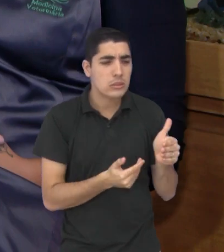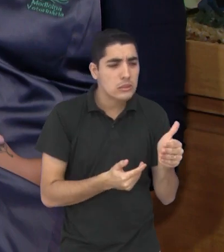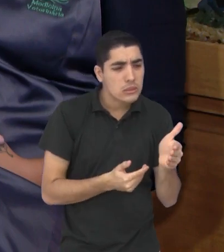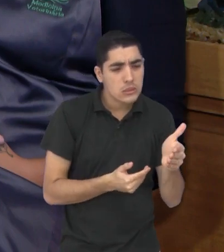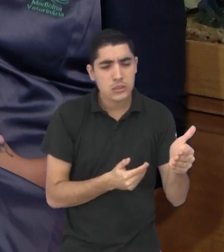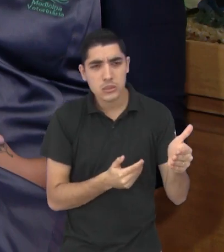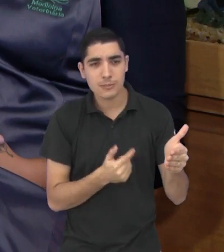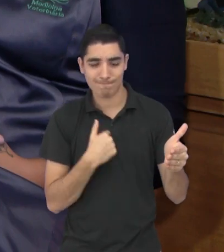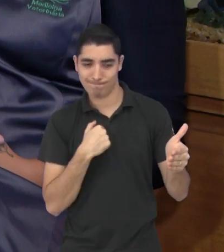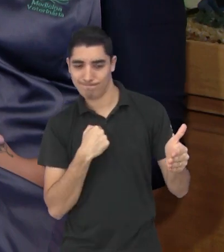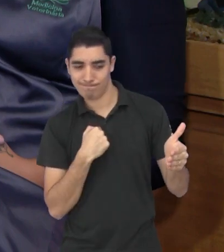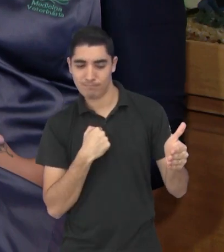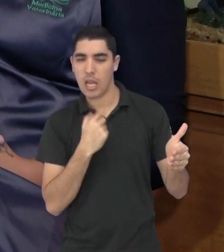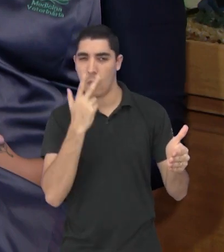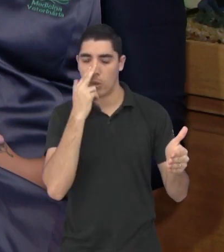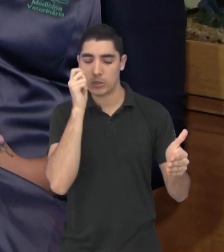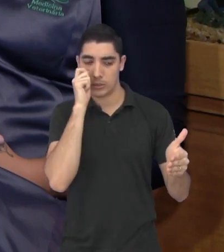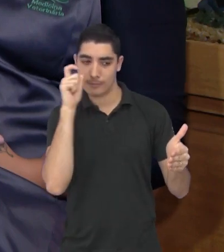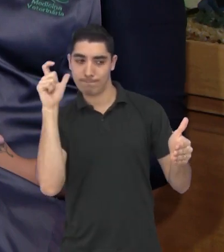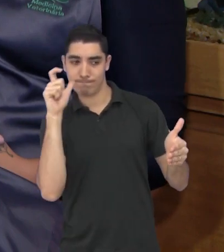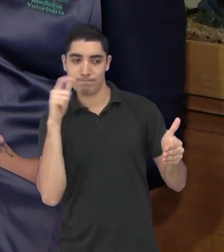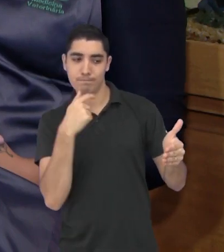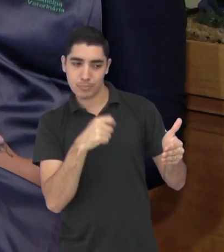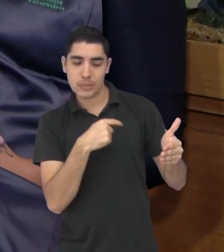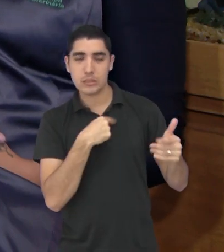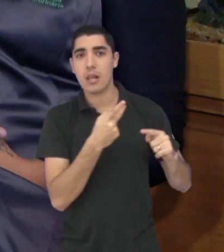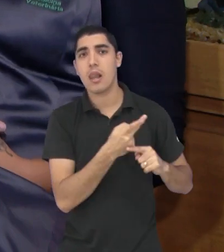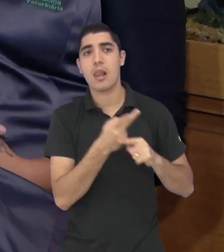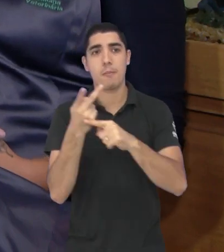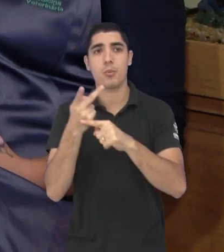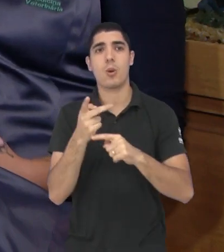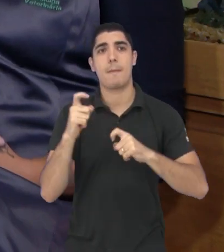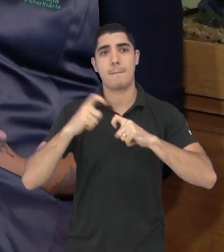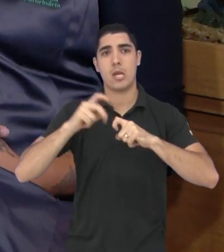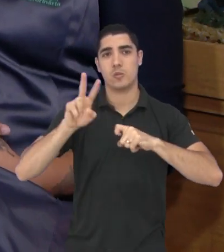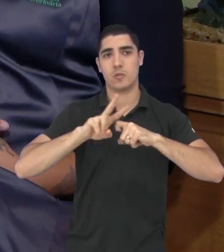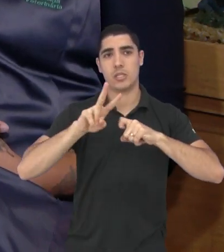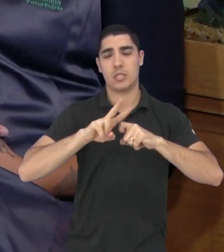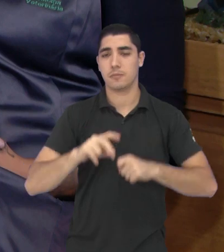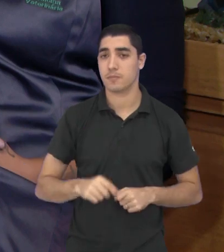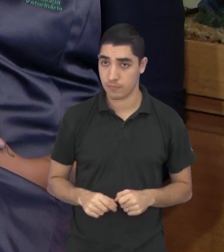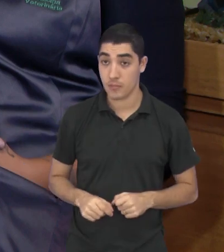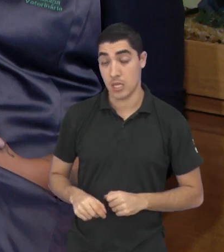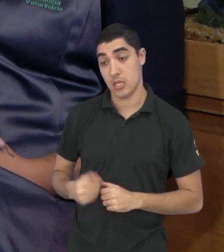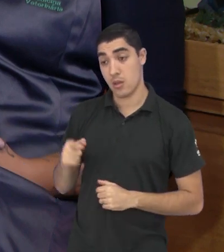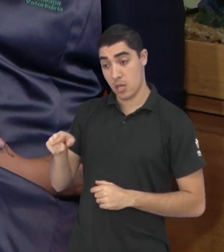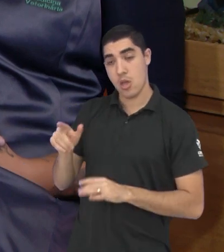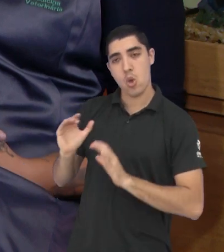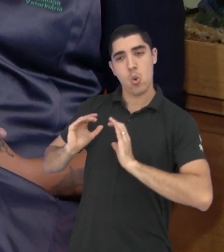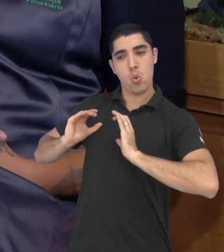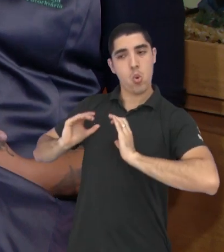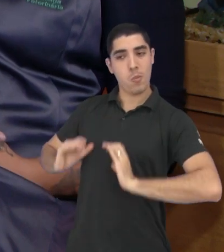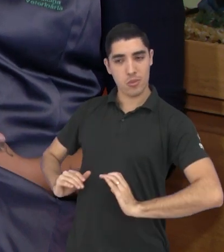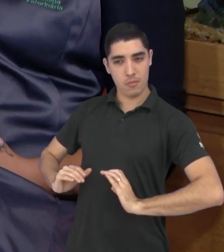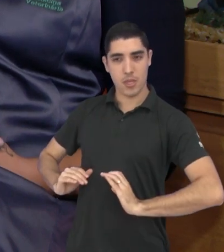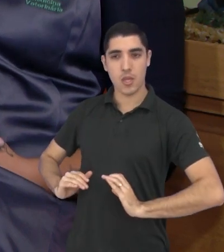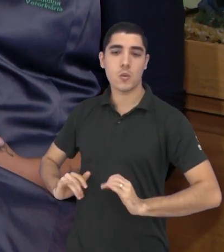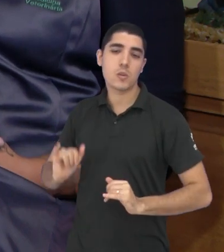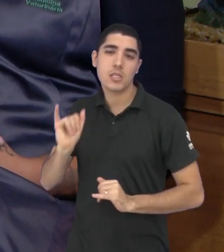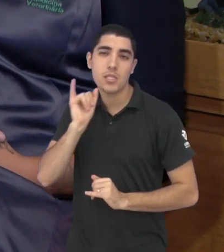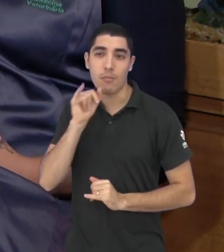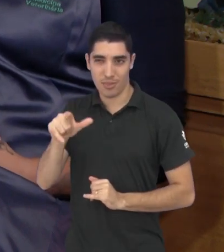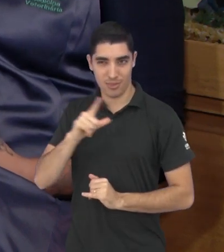tá agindo assim, assim, assado, já tá na hora de eu acender minha luzinha de alerta e procurar ajuda profissional. Sim, os comportamentos,